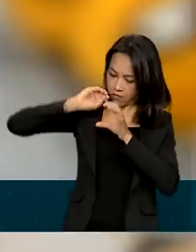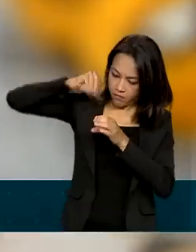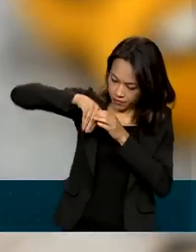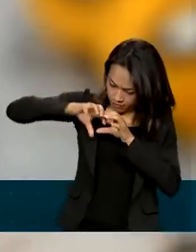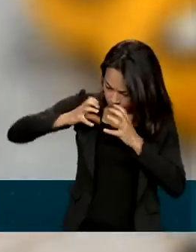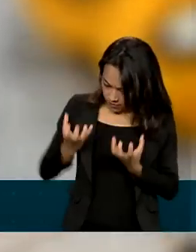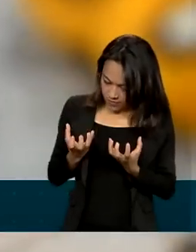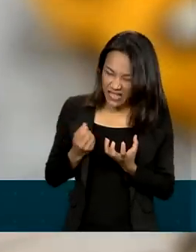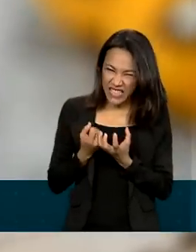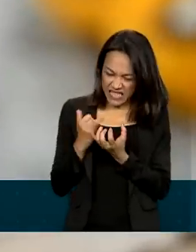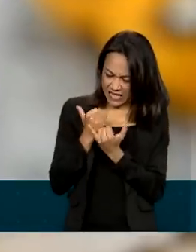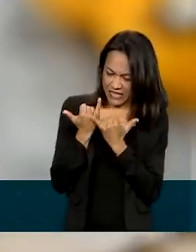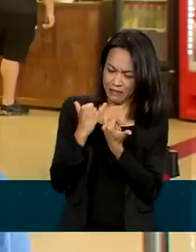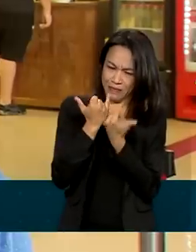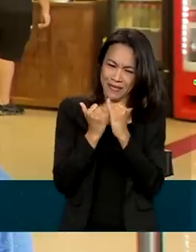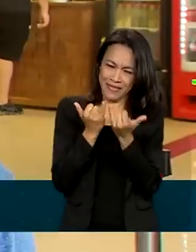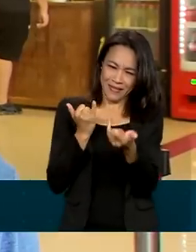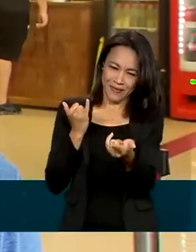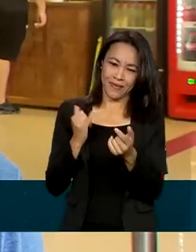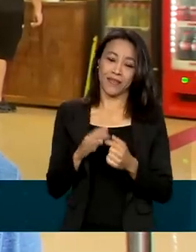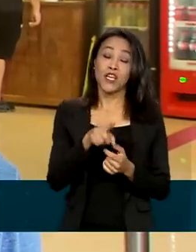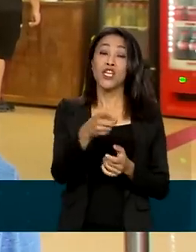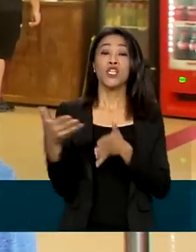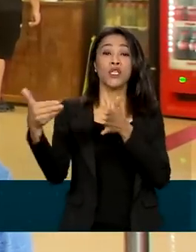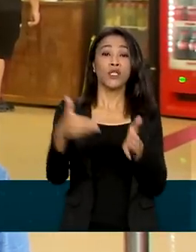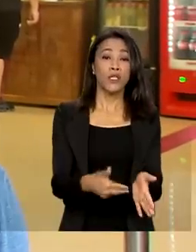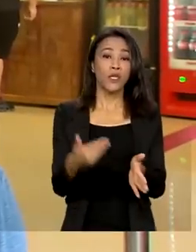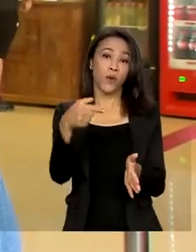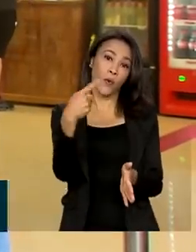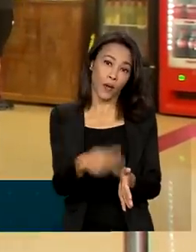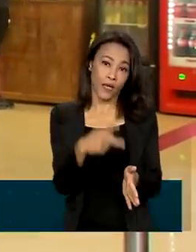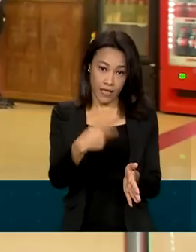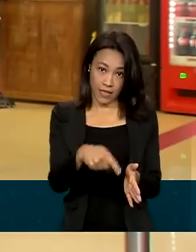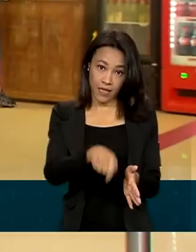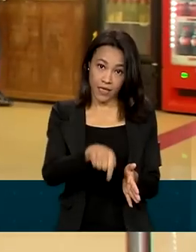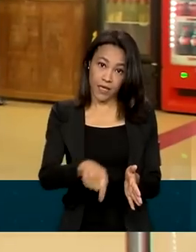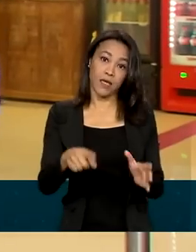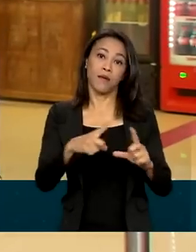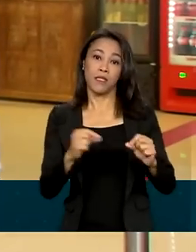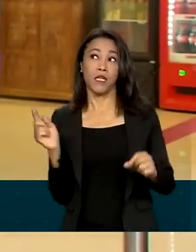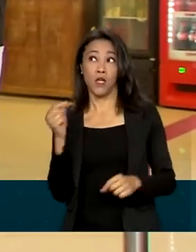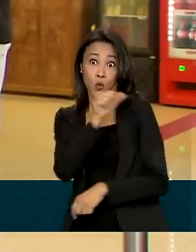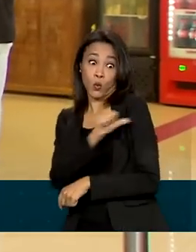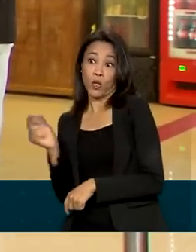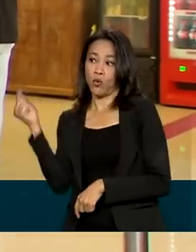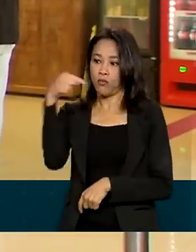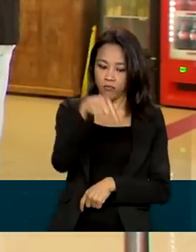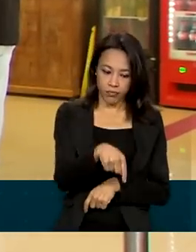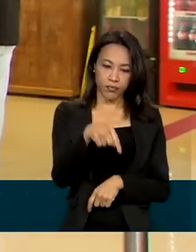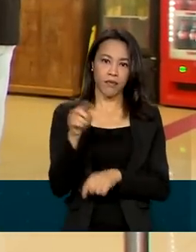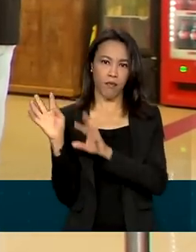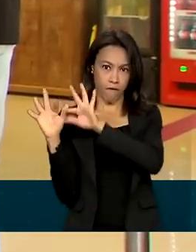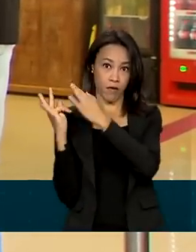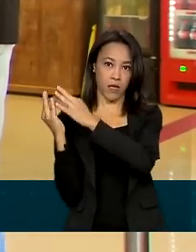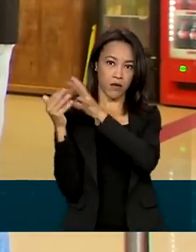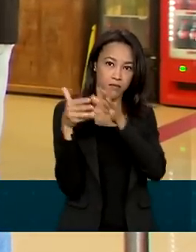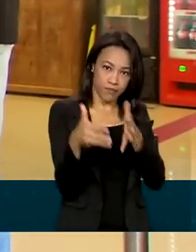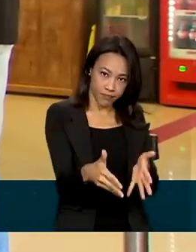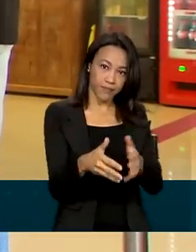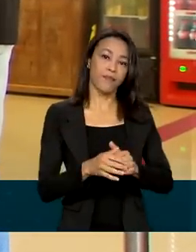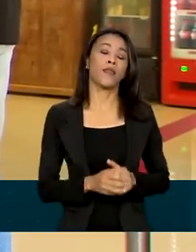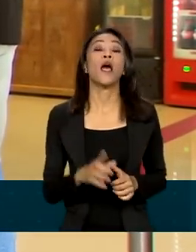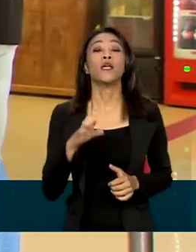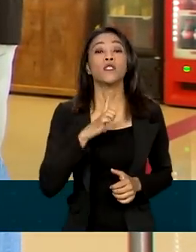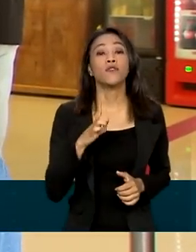é cheio de espinhos quando a gente chegou do Rio de Janeiro é para cá né veio a família para cá e tivemos